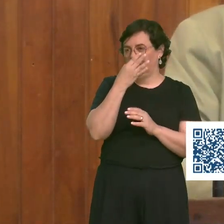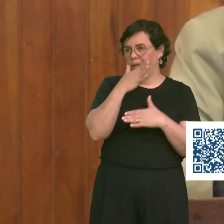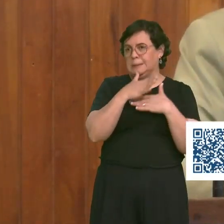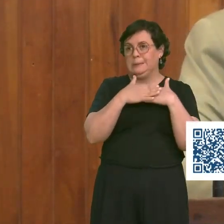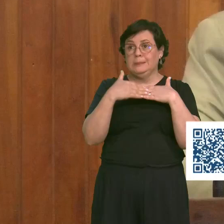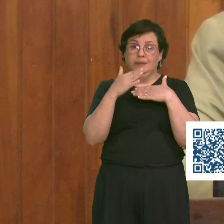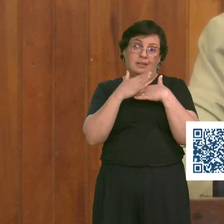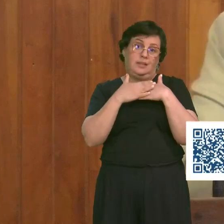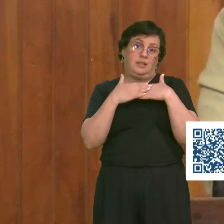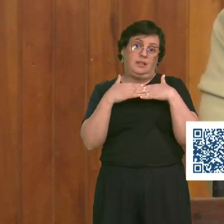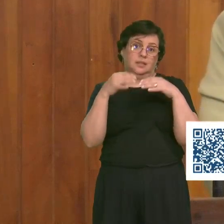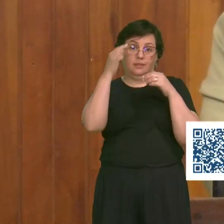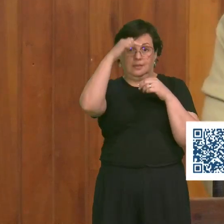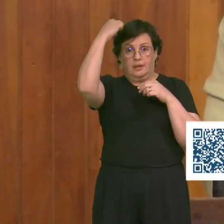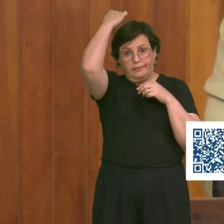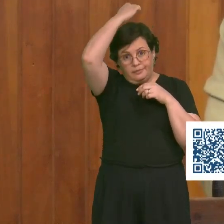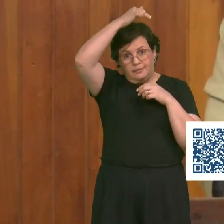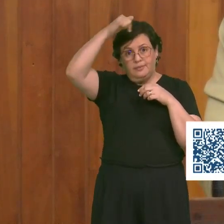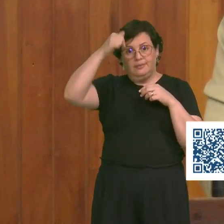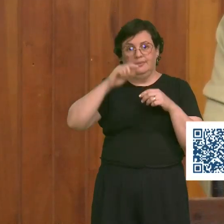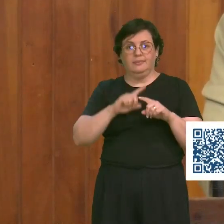mas no fundo e